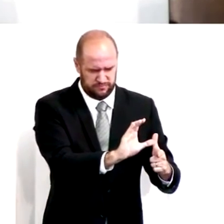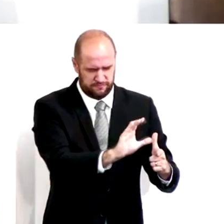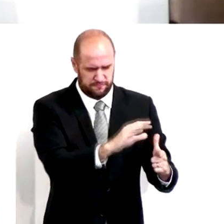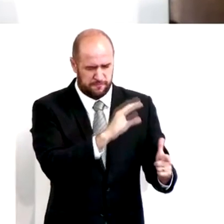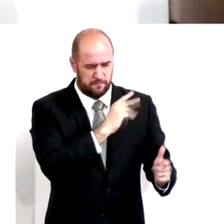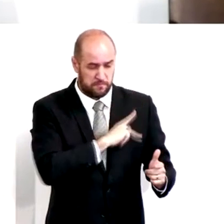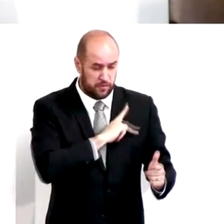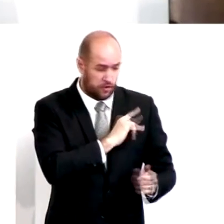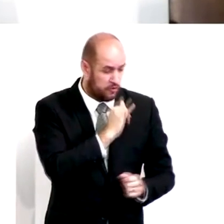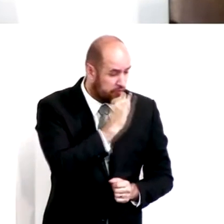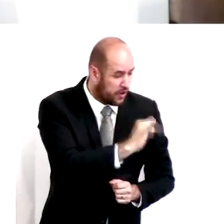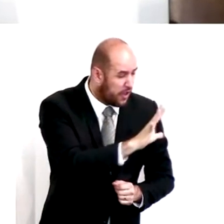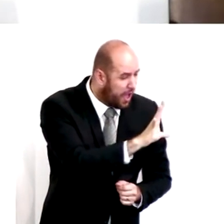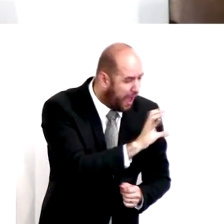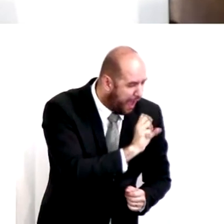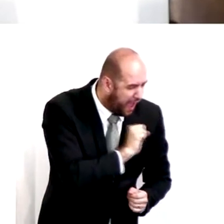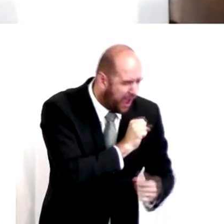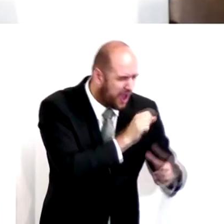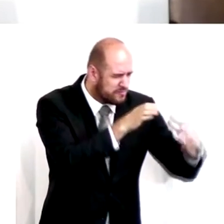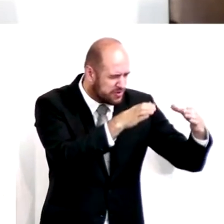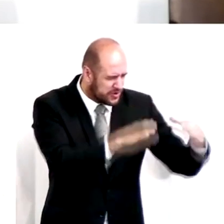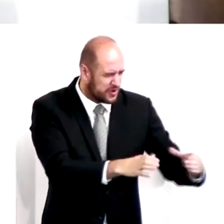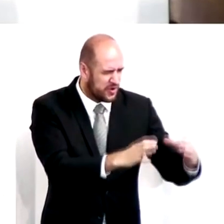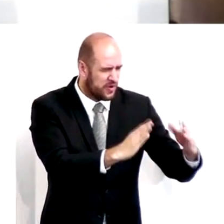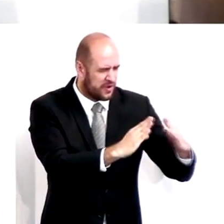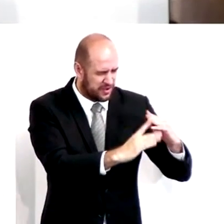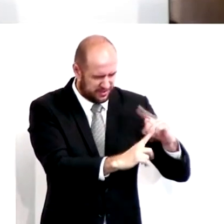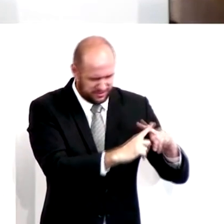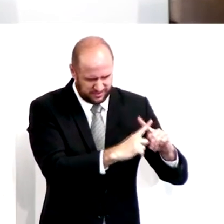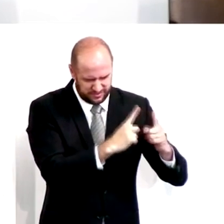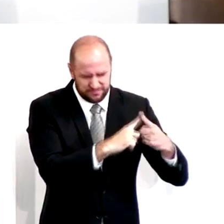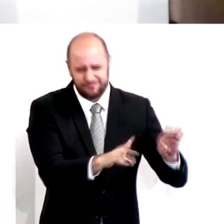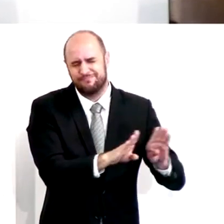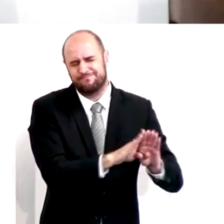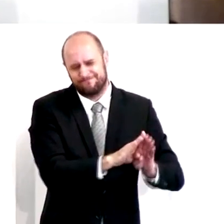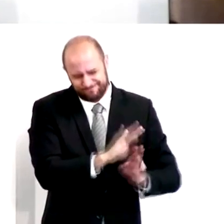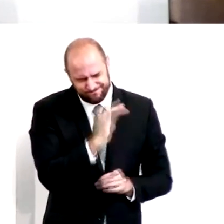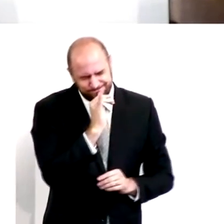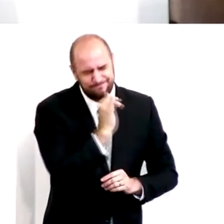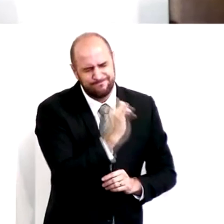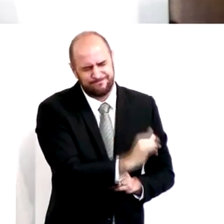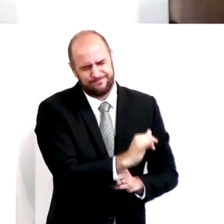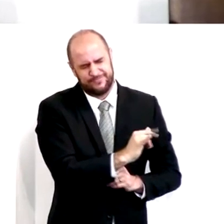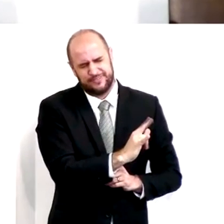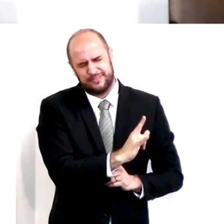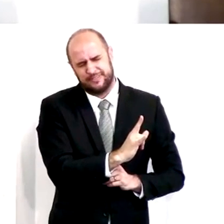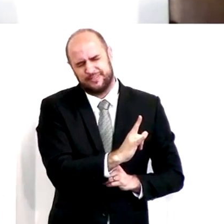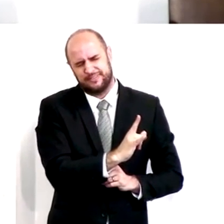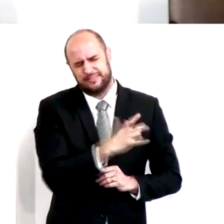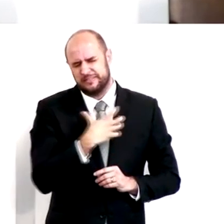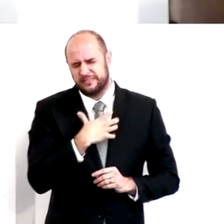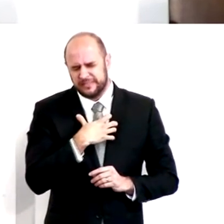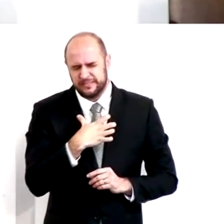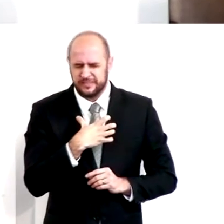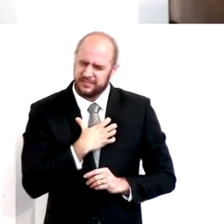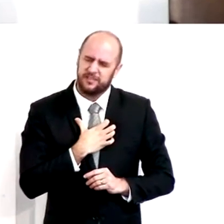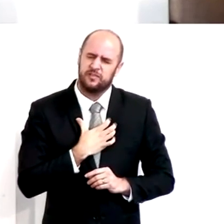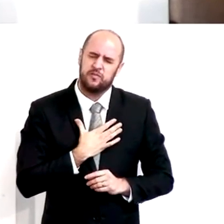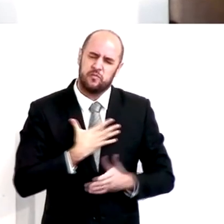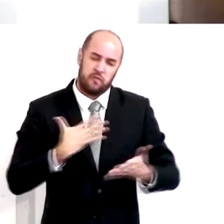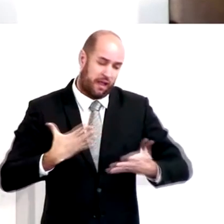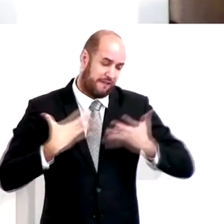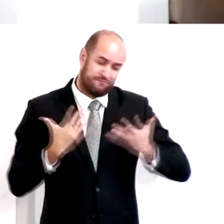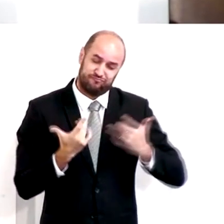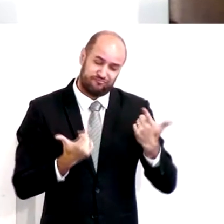que os amava muito, tanto, mas que também disse no meio da carta que não estava muito animado em ir vê-los,